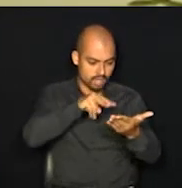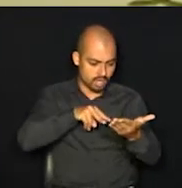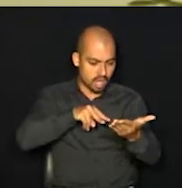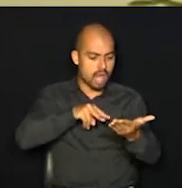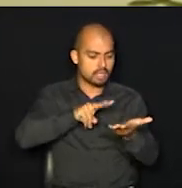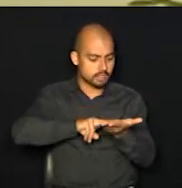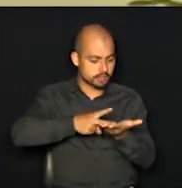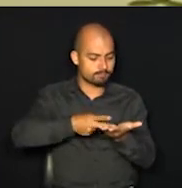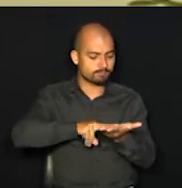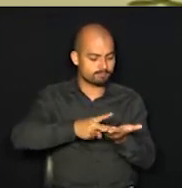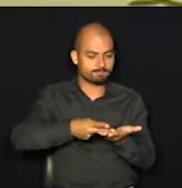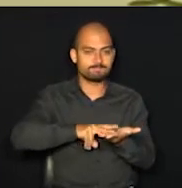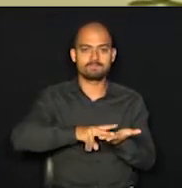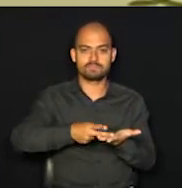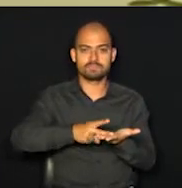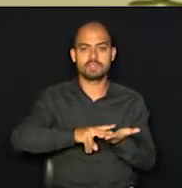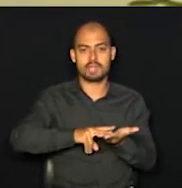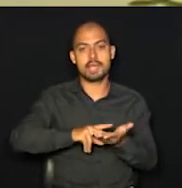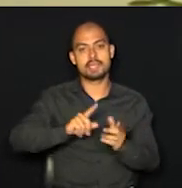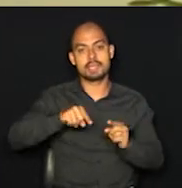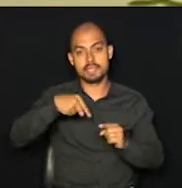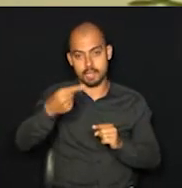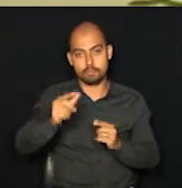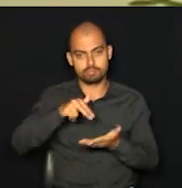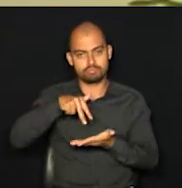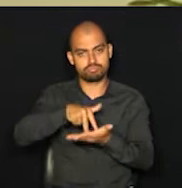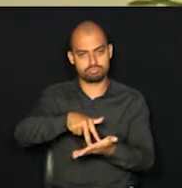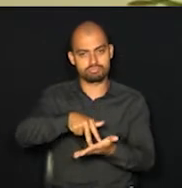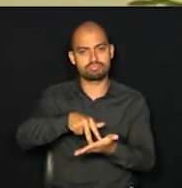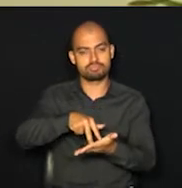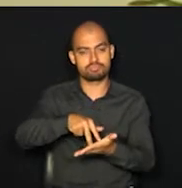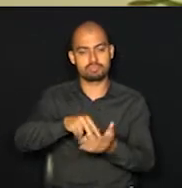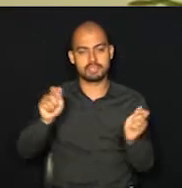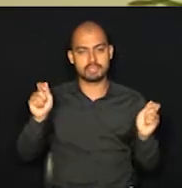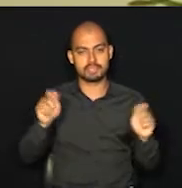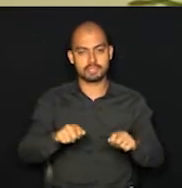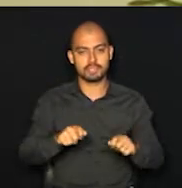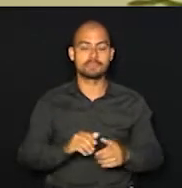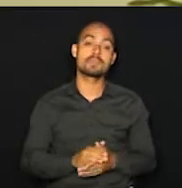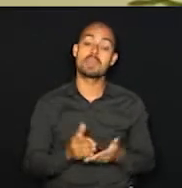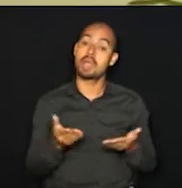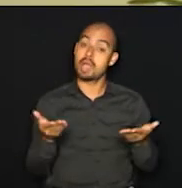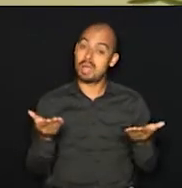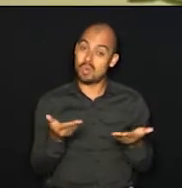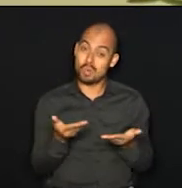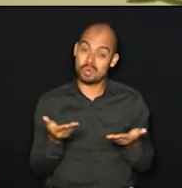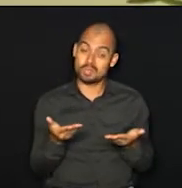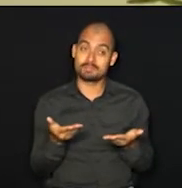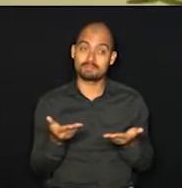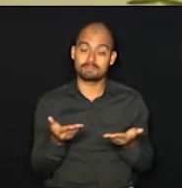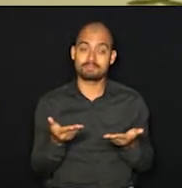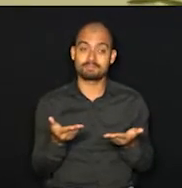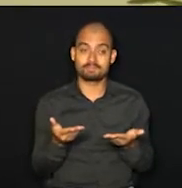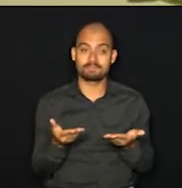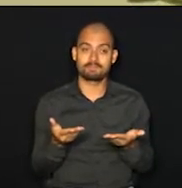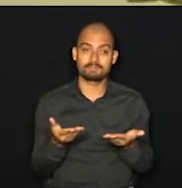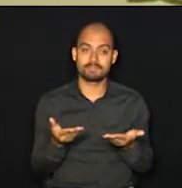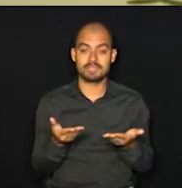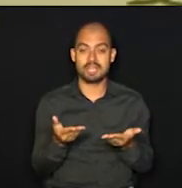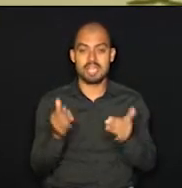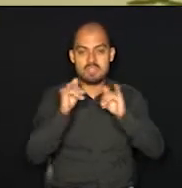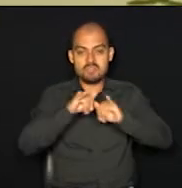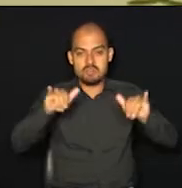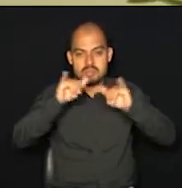Aí sim, nós vamos poder ter uma posição mais definitiva. Agora, essas